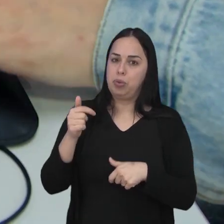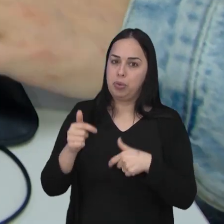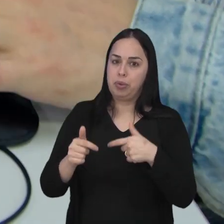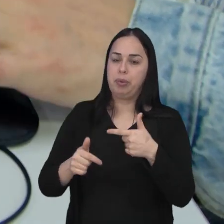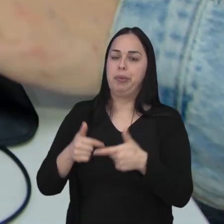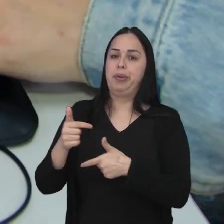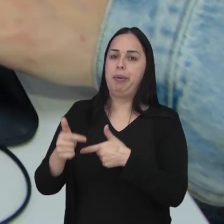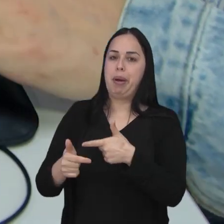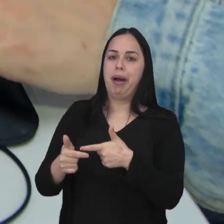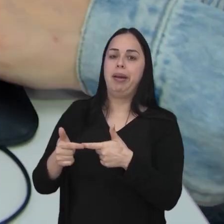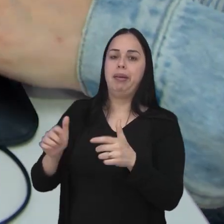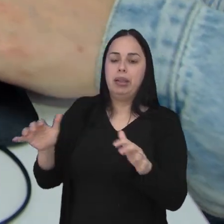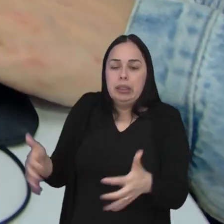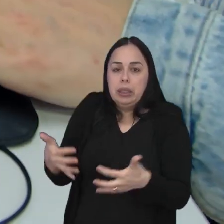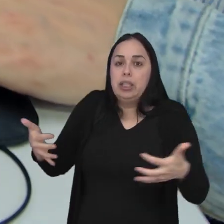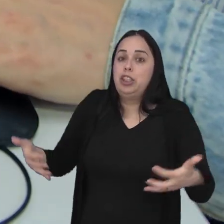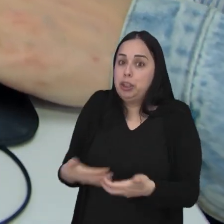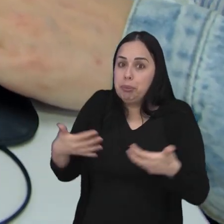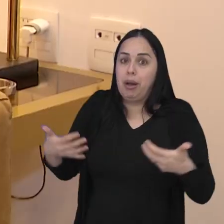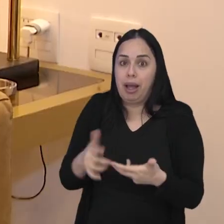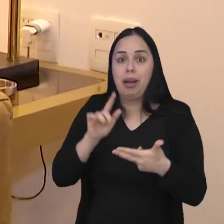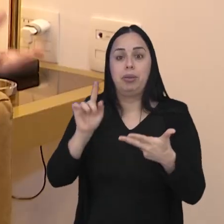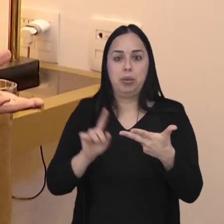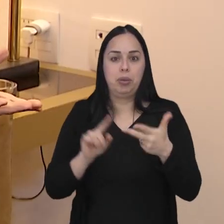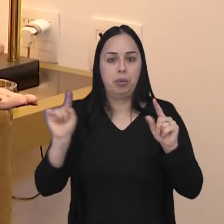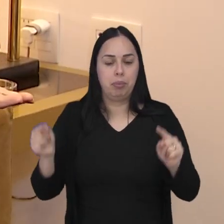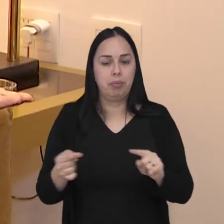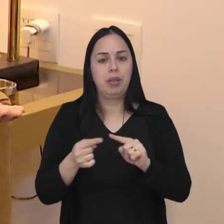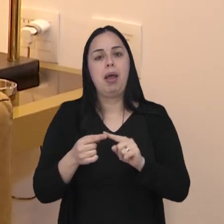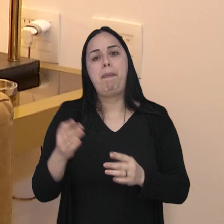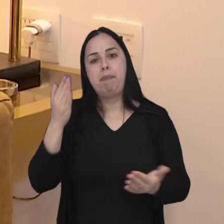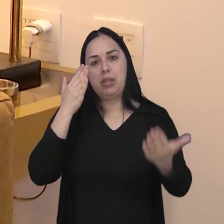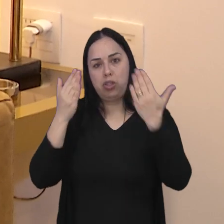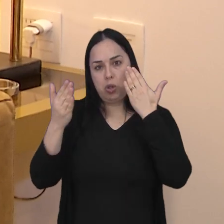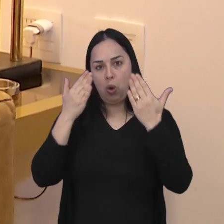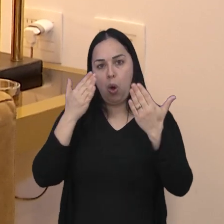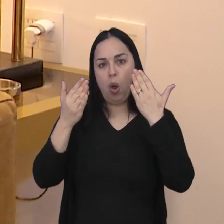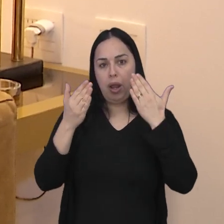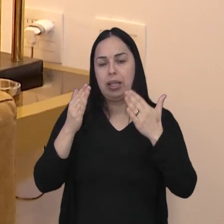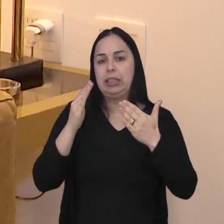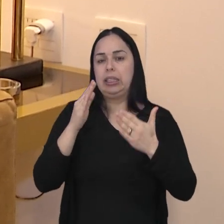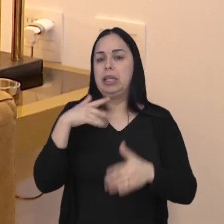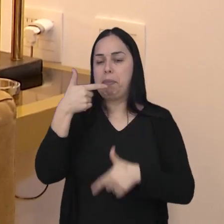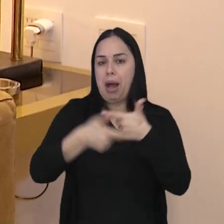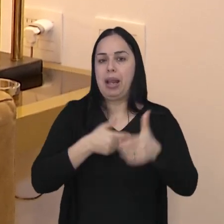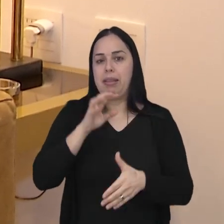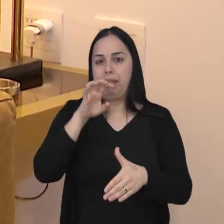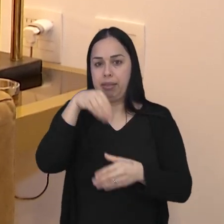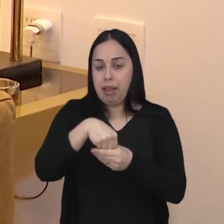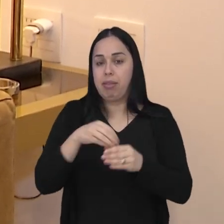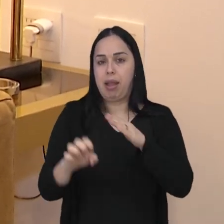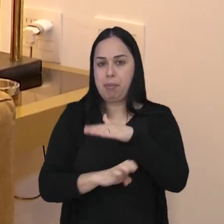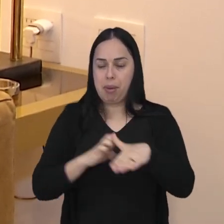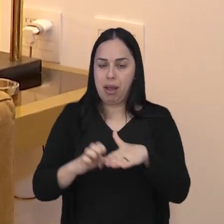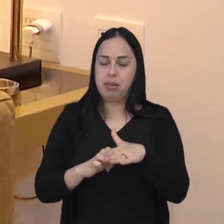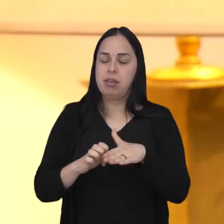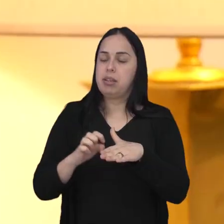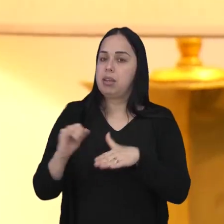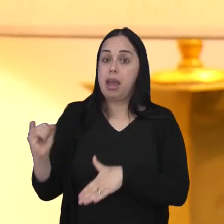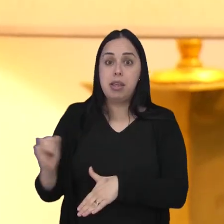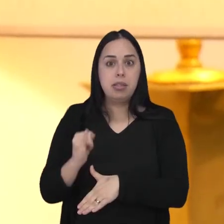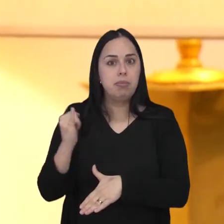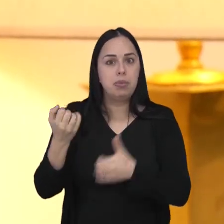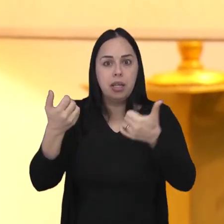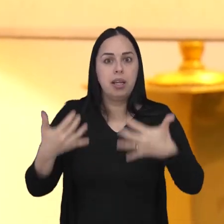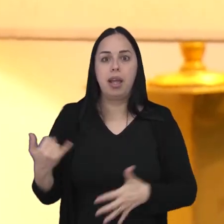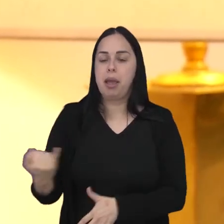em ambientes de trabalho desestimulantes. Essa psicóloga organizacional explica que a empresa tem papel crucial na manutenção